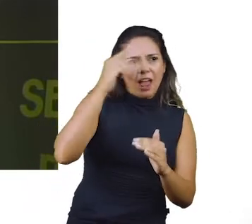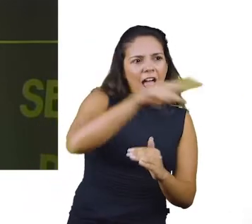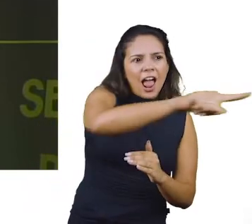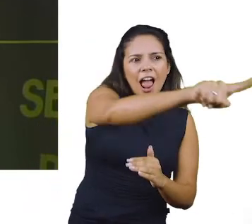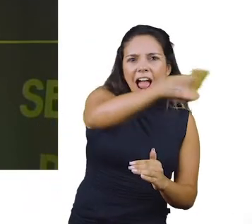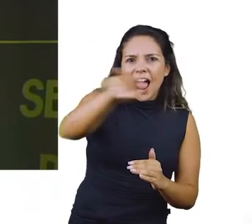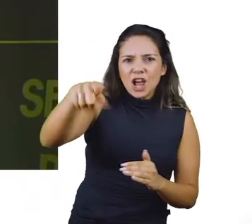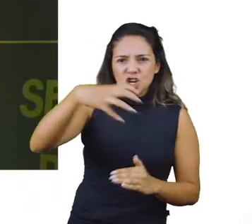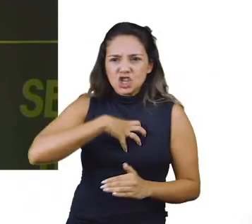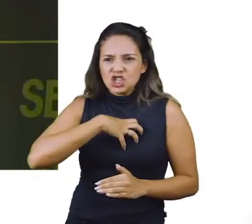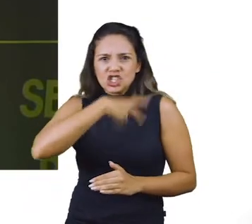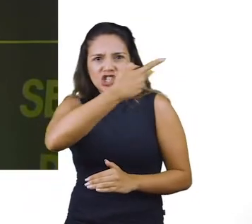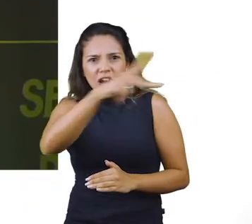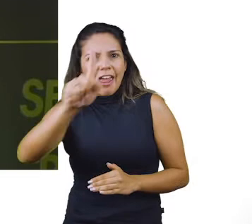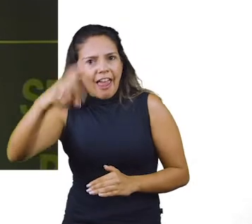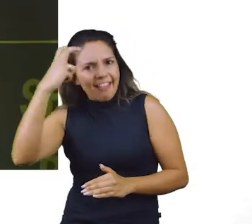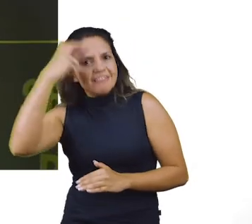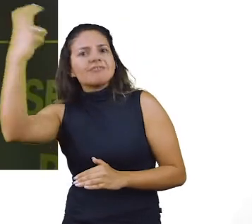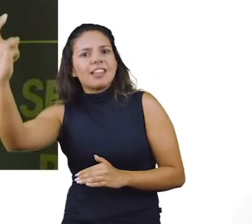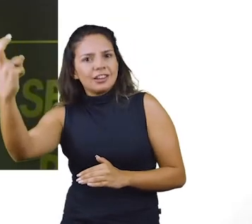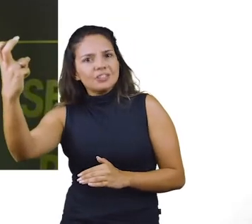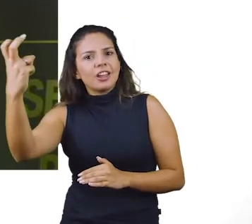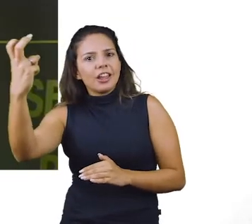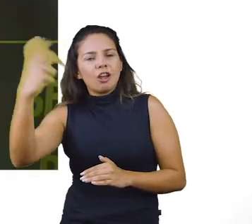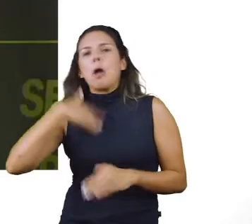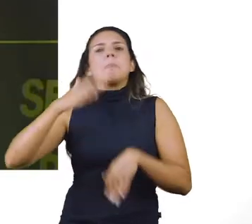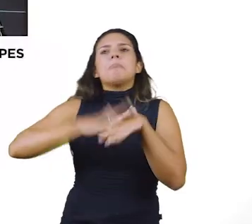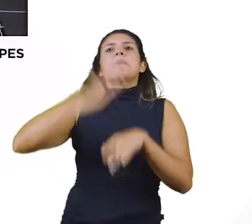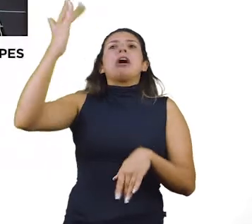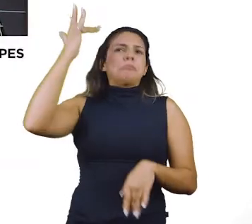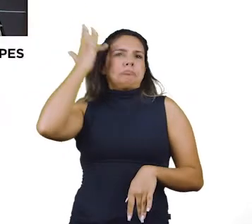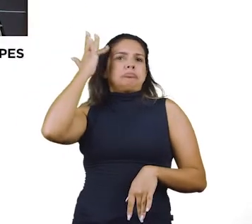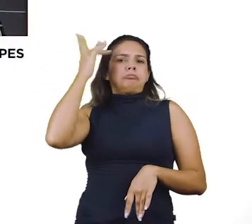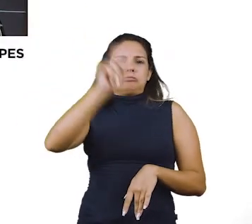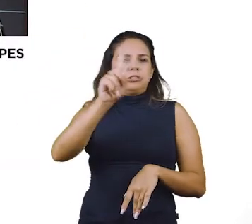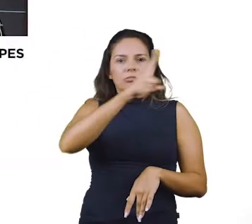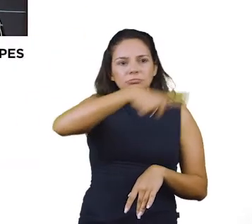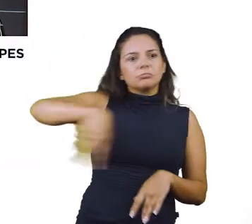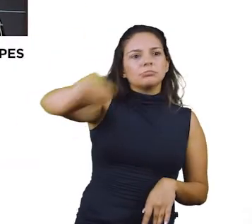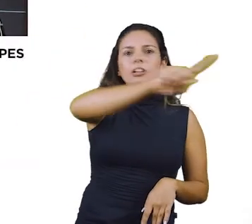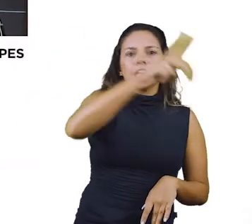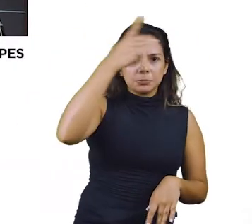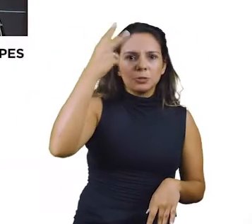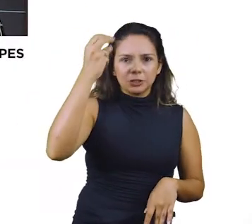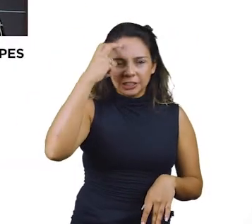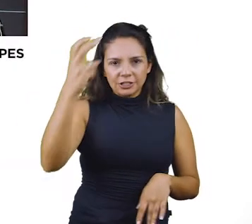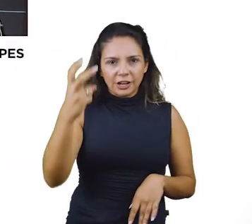foram fundamentais para a minha vida, como escritor e como ser humano.